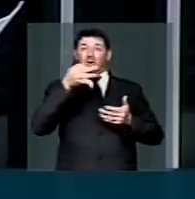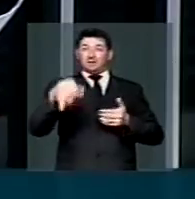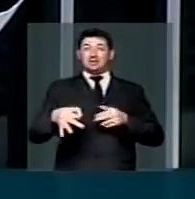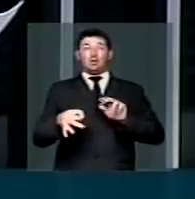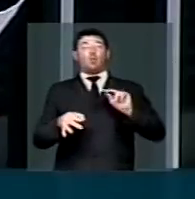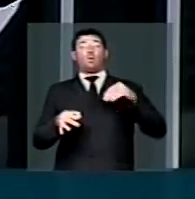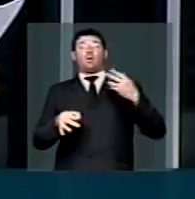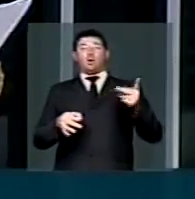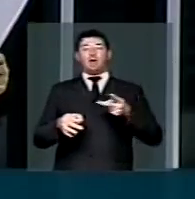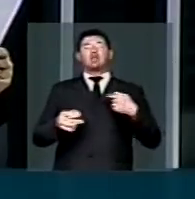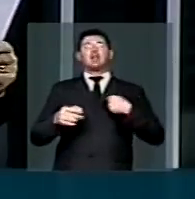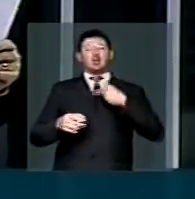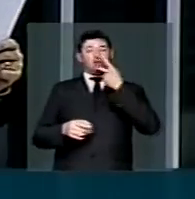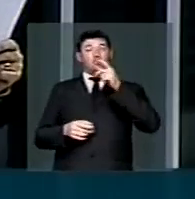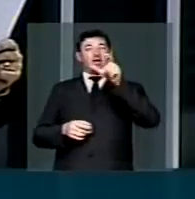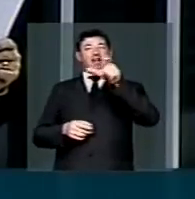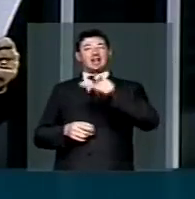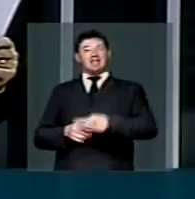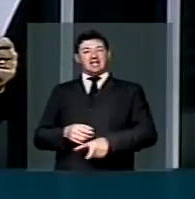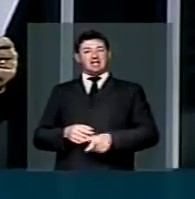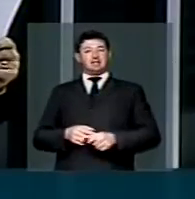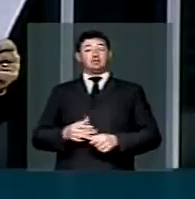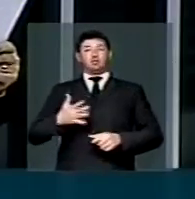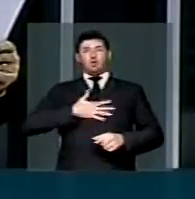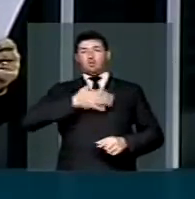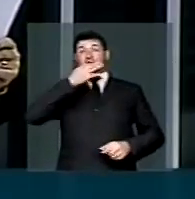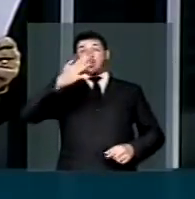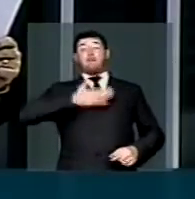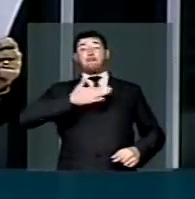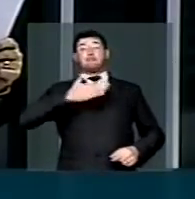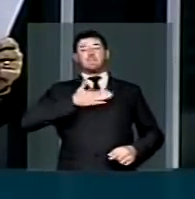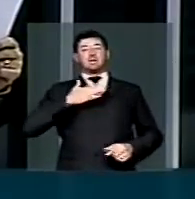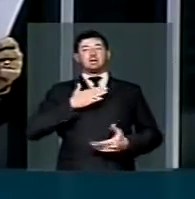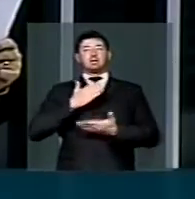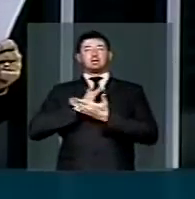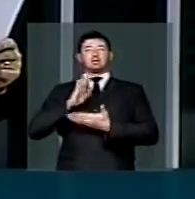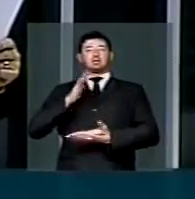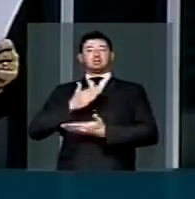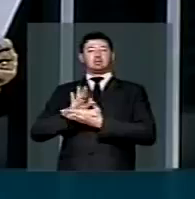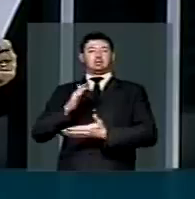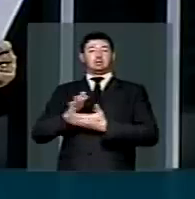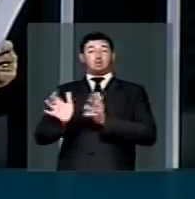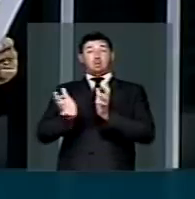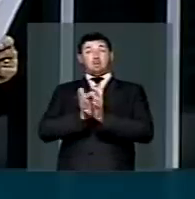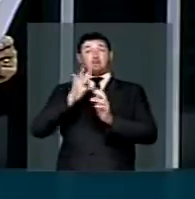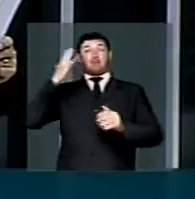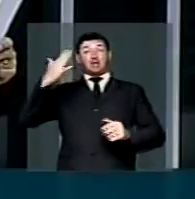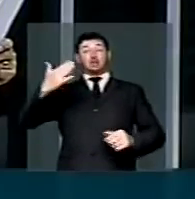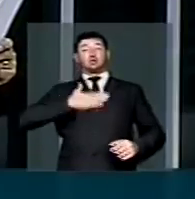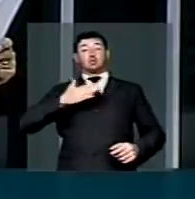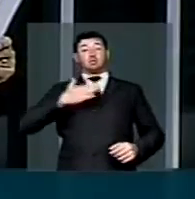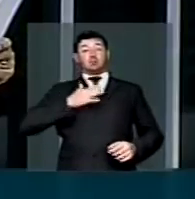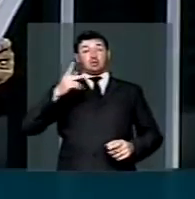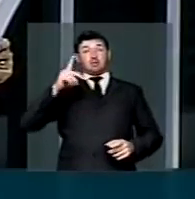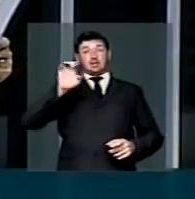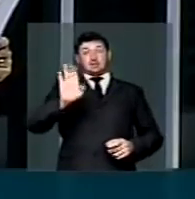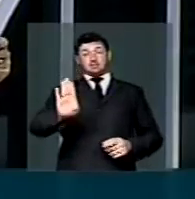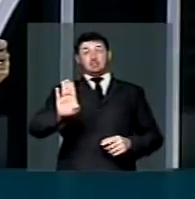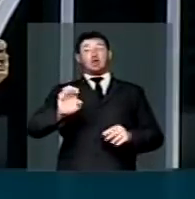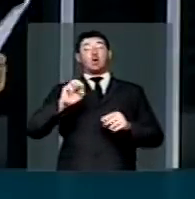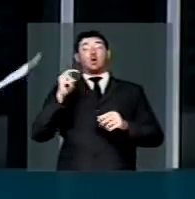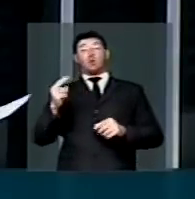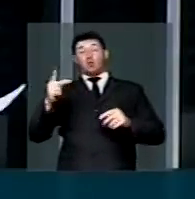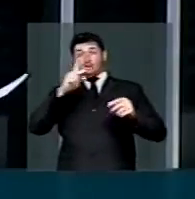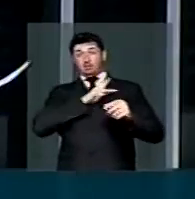para ressaltar que essa posição foi minha e não tem nada a ver com o meu partido PSB ou com